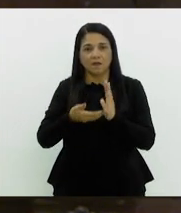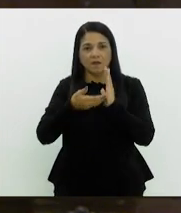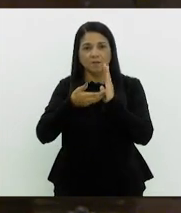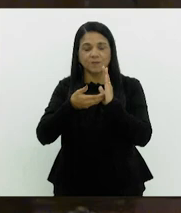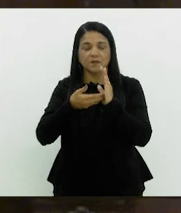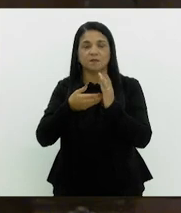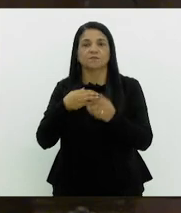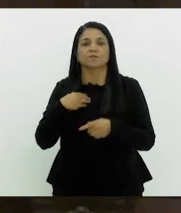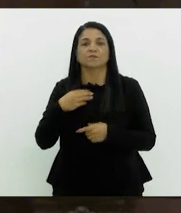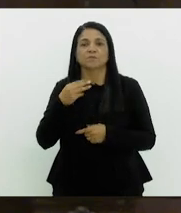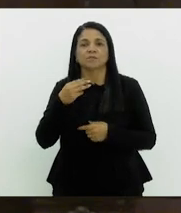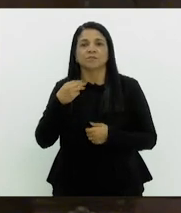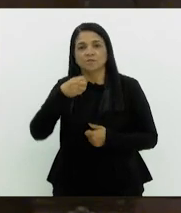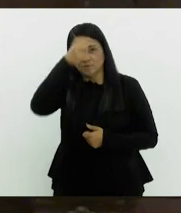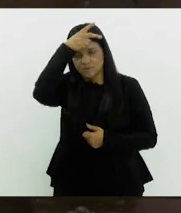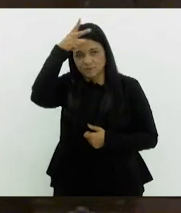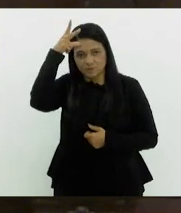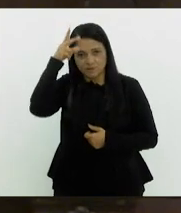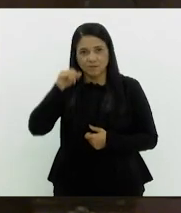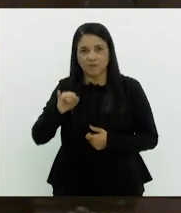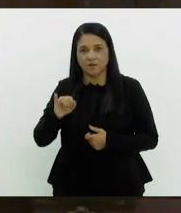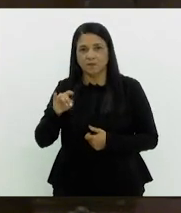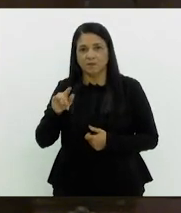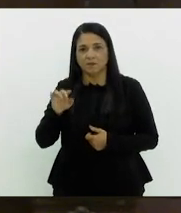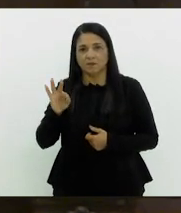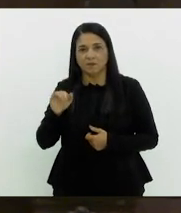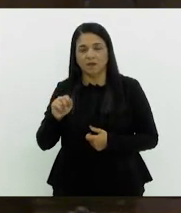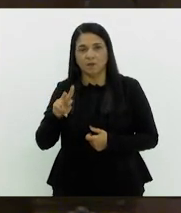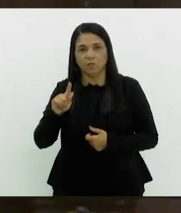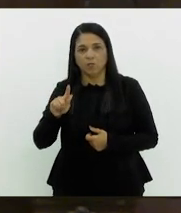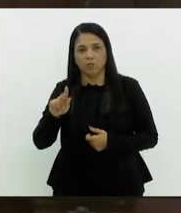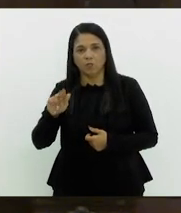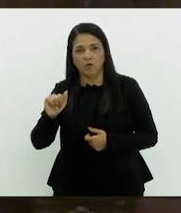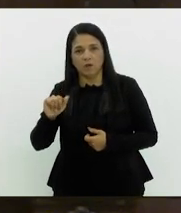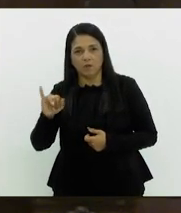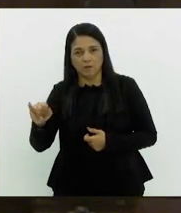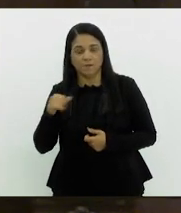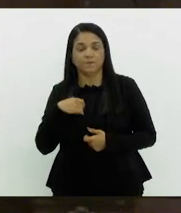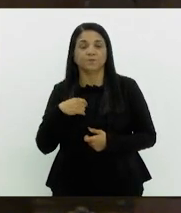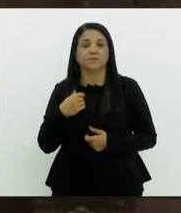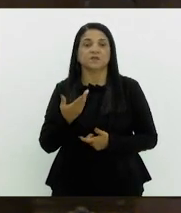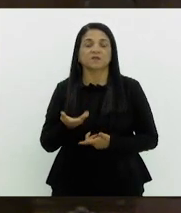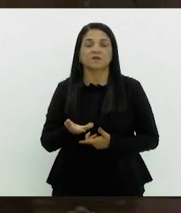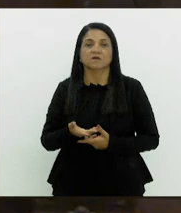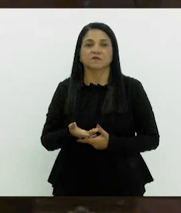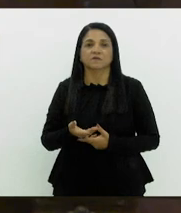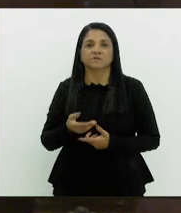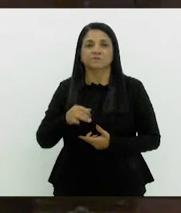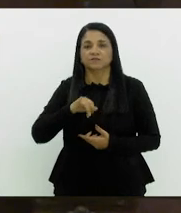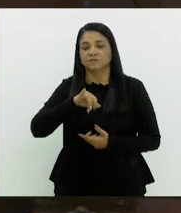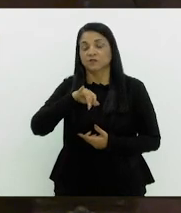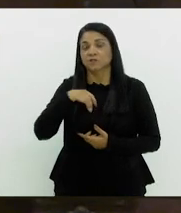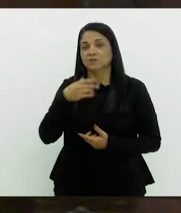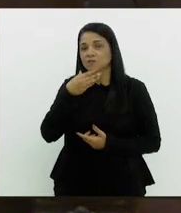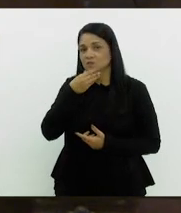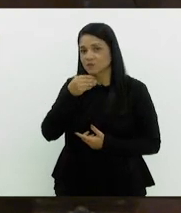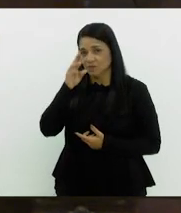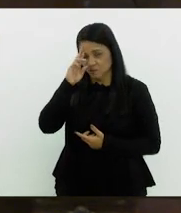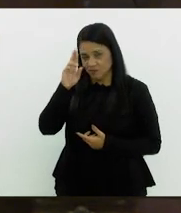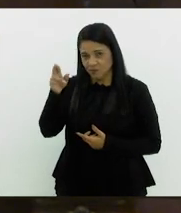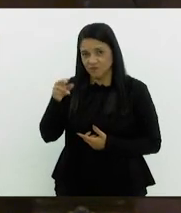Itaguaí, também presente aqui conosco, o senhor Jean Clécio dos